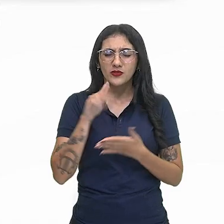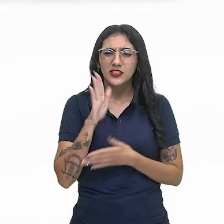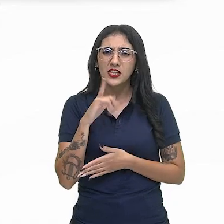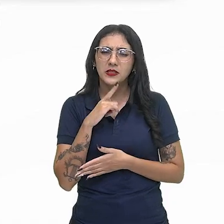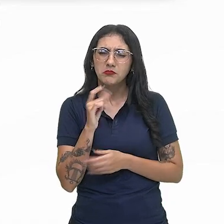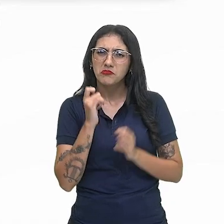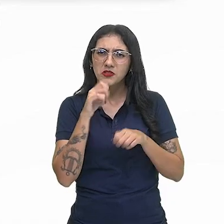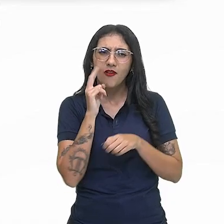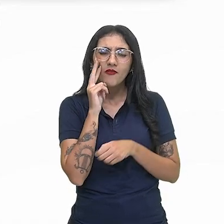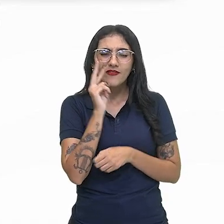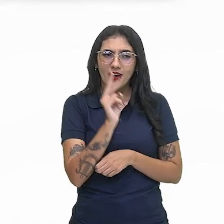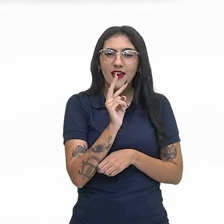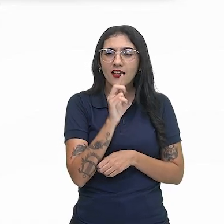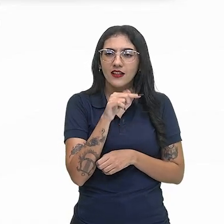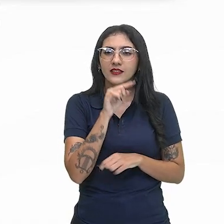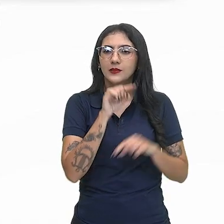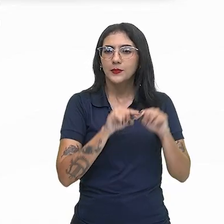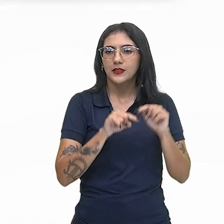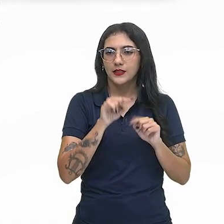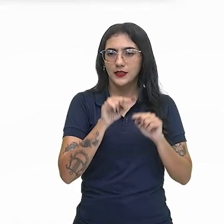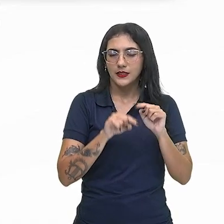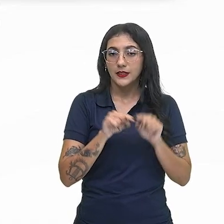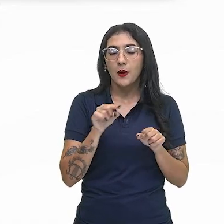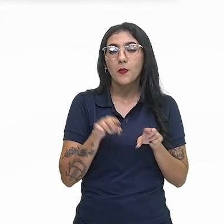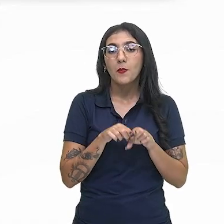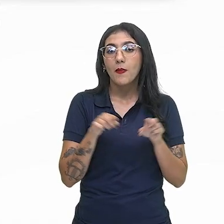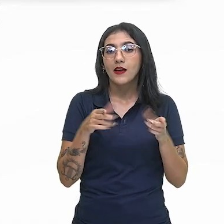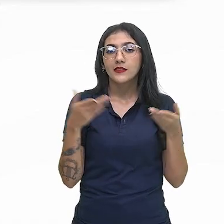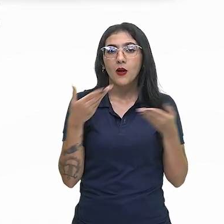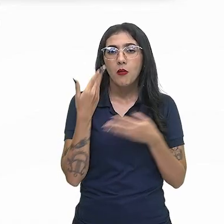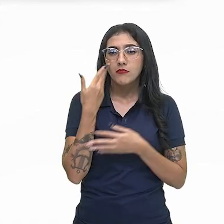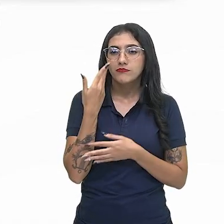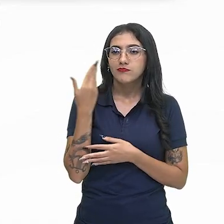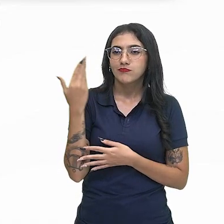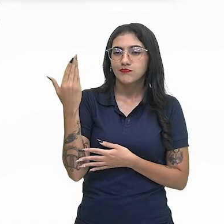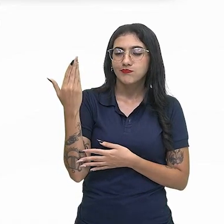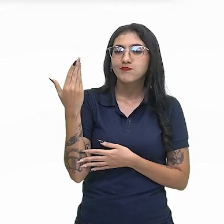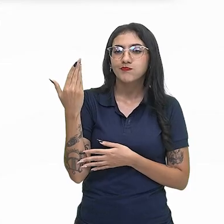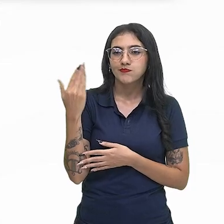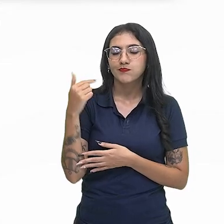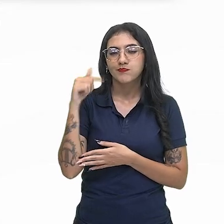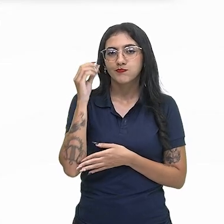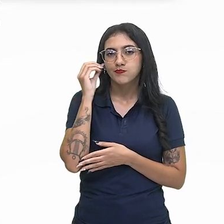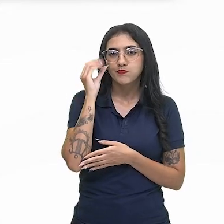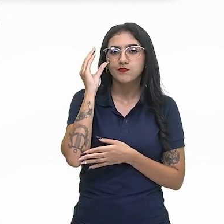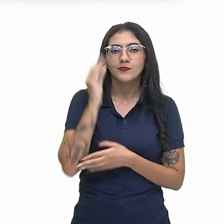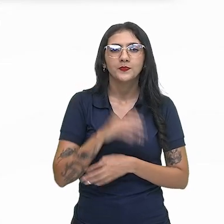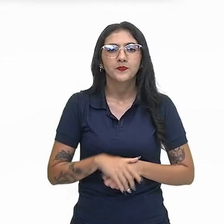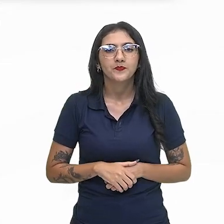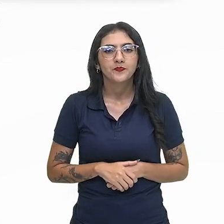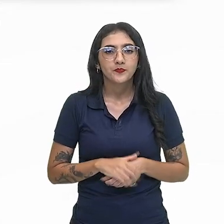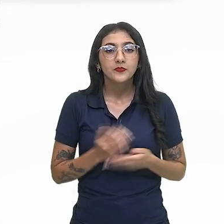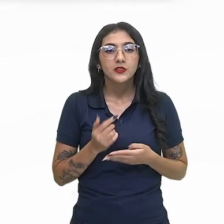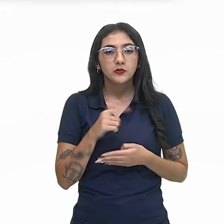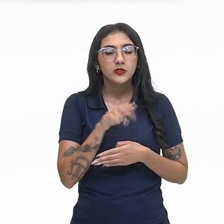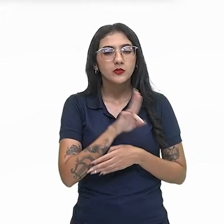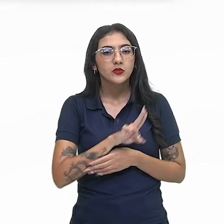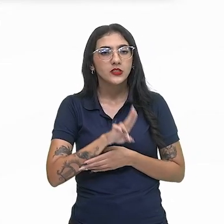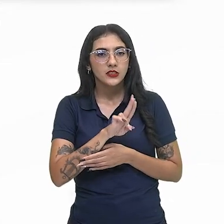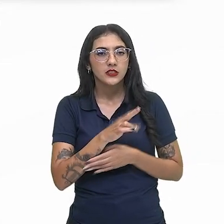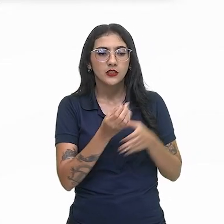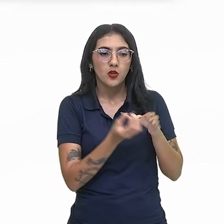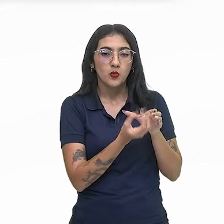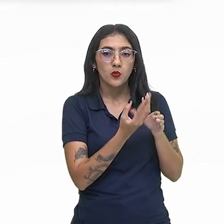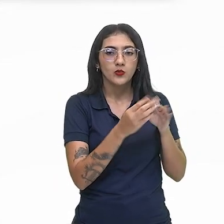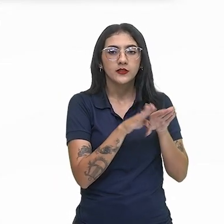ter visto ele, né? Mas aí eu trago essa imagem para que vocês tenham esse conhecimento. E ele utiliza não somente a luz visível,